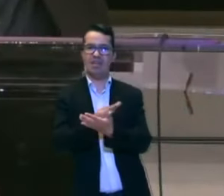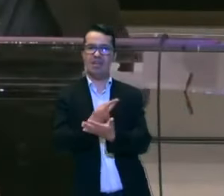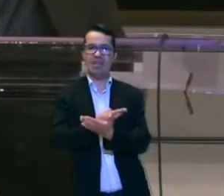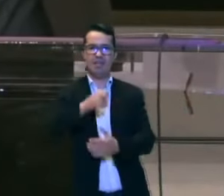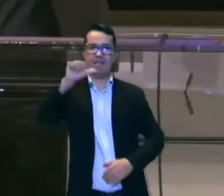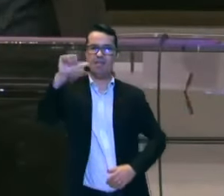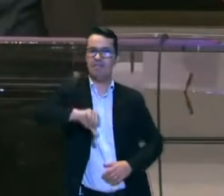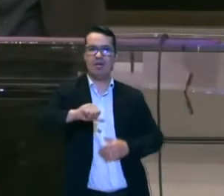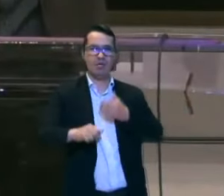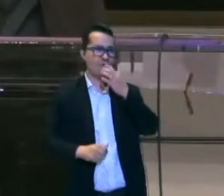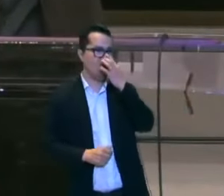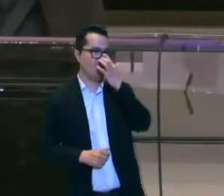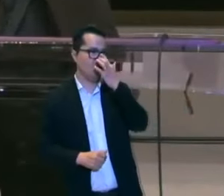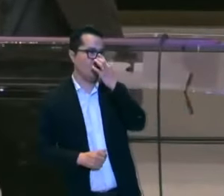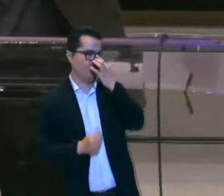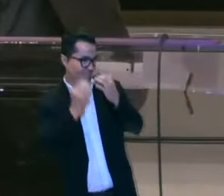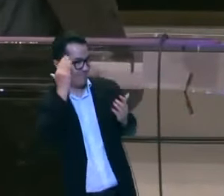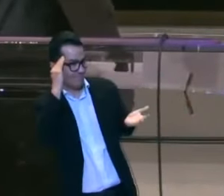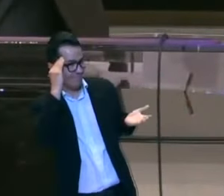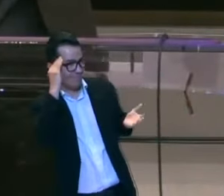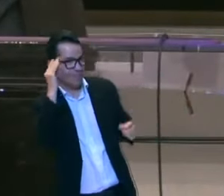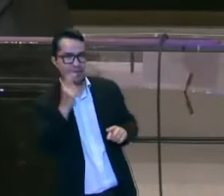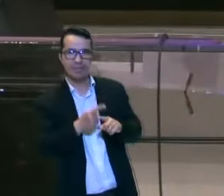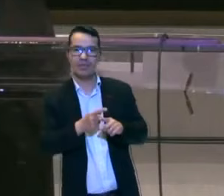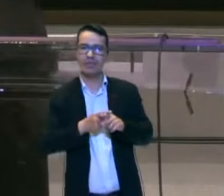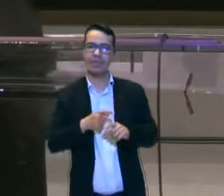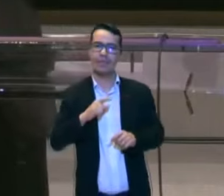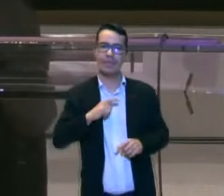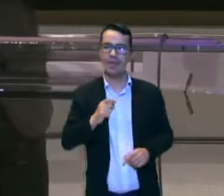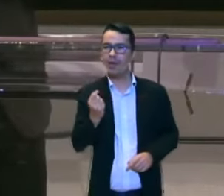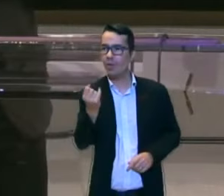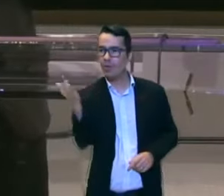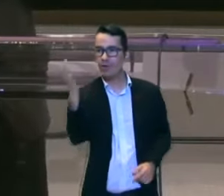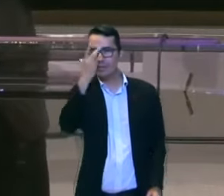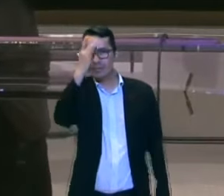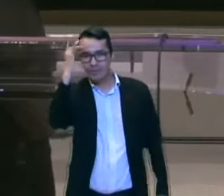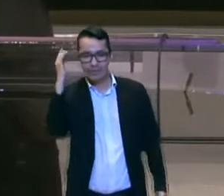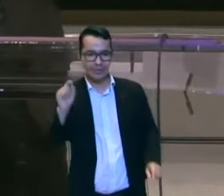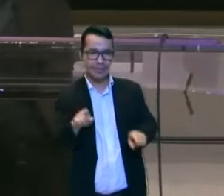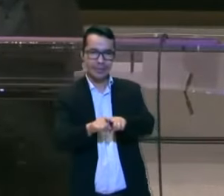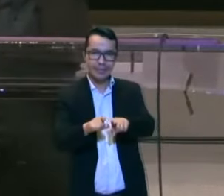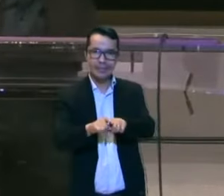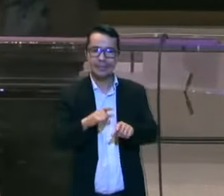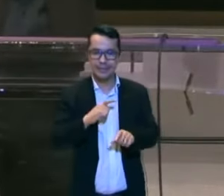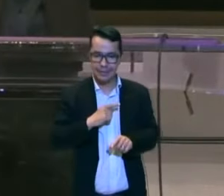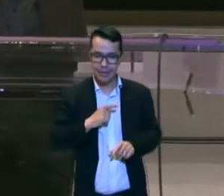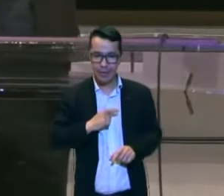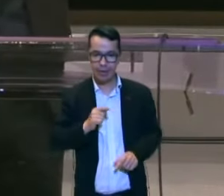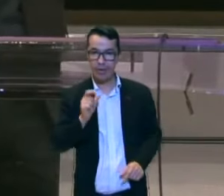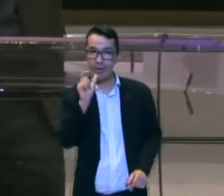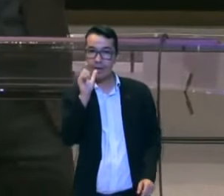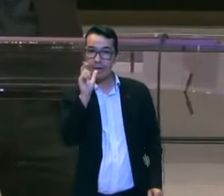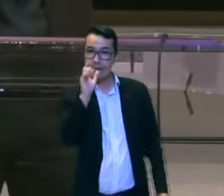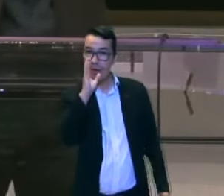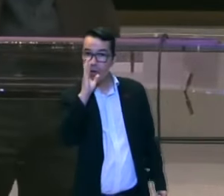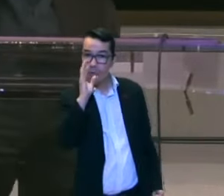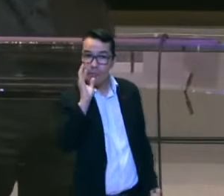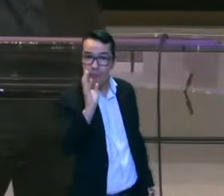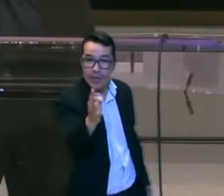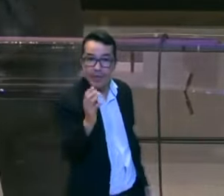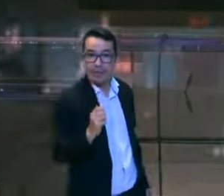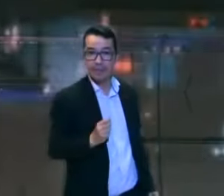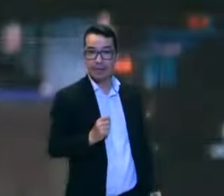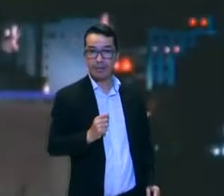vão trair uns aos outros e odiar uns aos outros. Olha a progressão. A ofensa gera traição, que